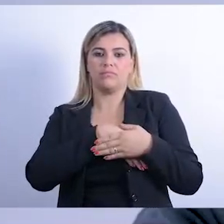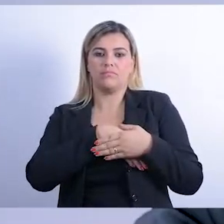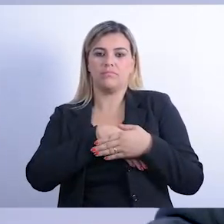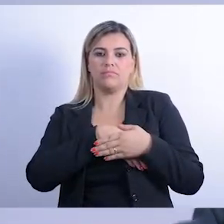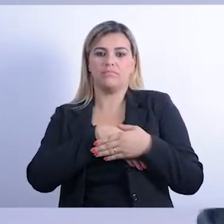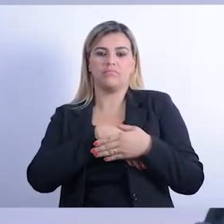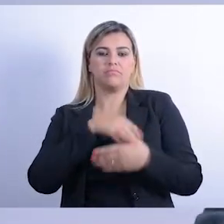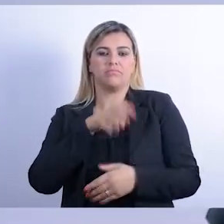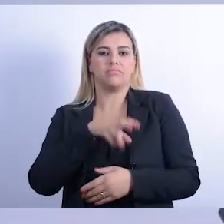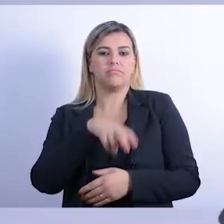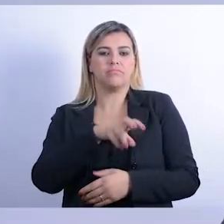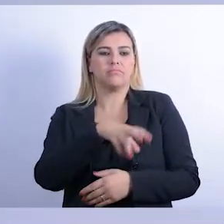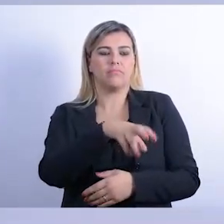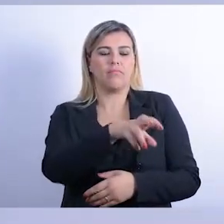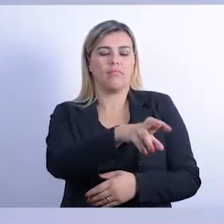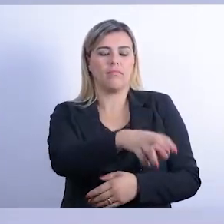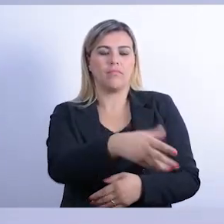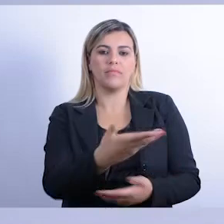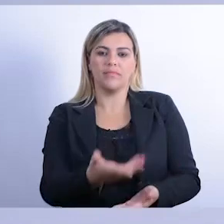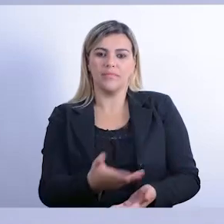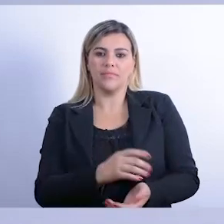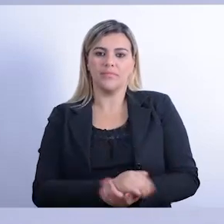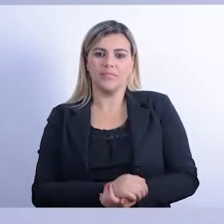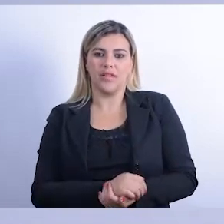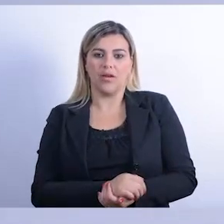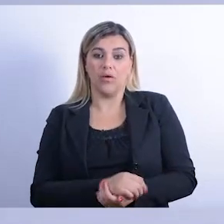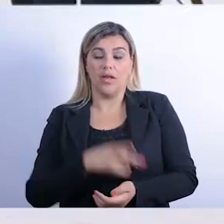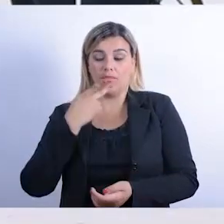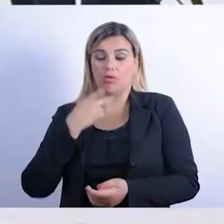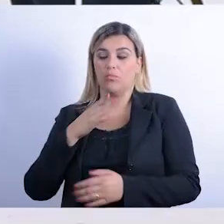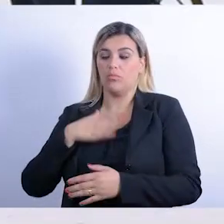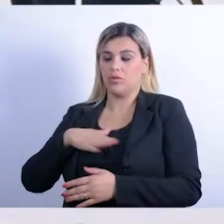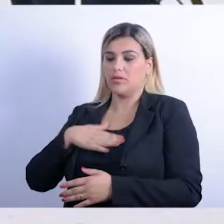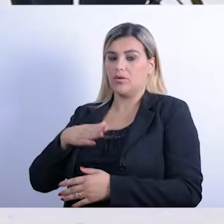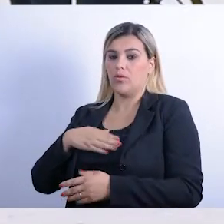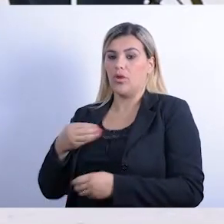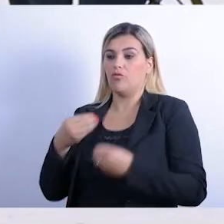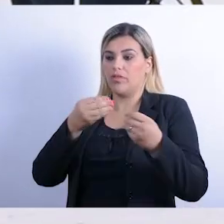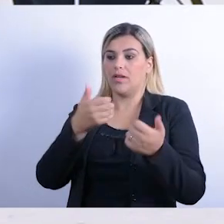no bolso, isso a gente foi andando até no carro que ele estava. Virou para mim e disse, farei